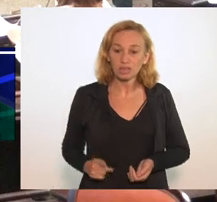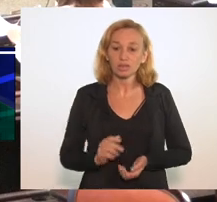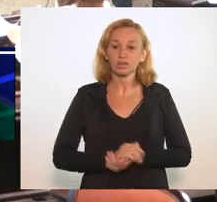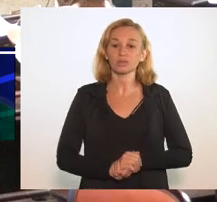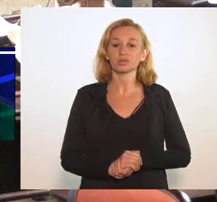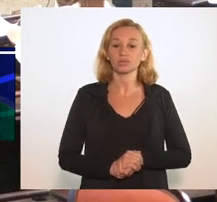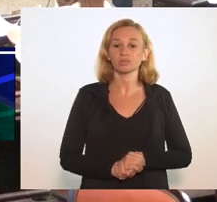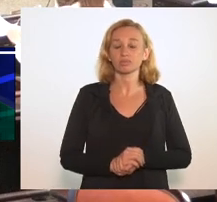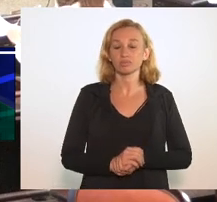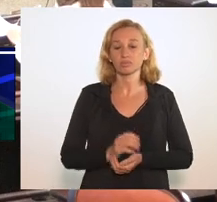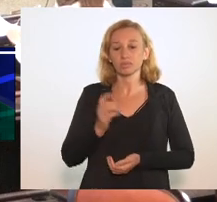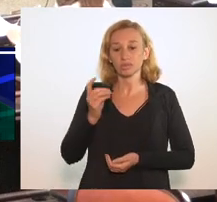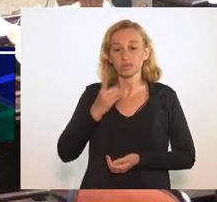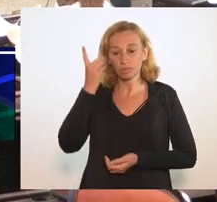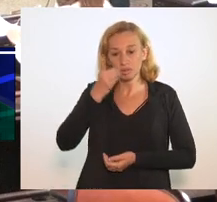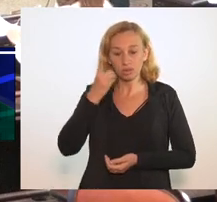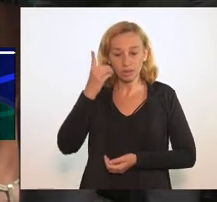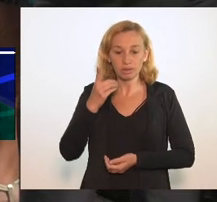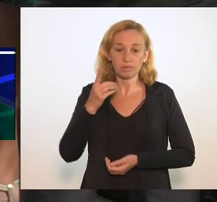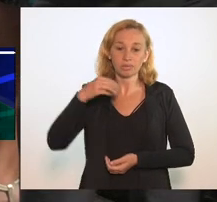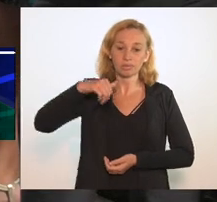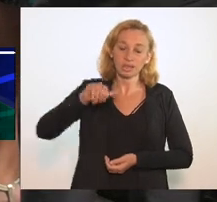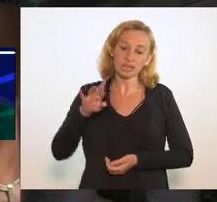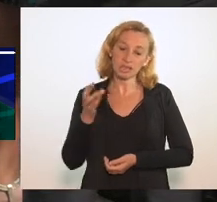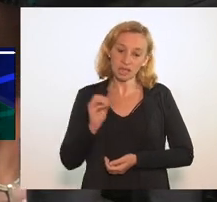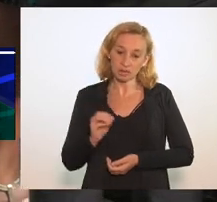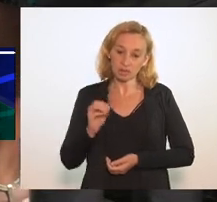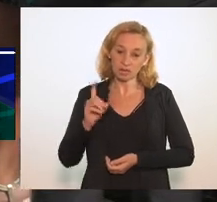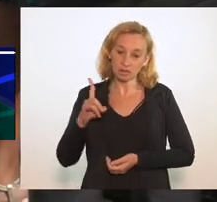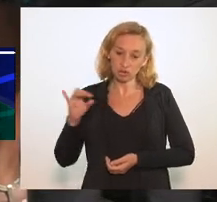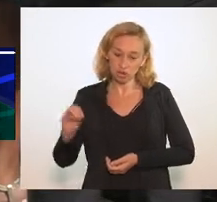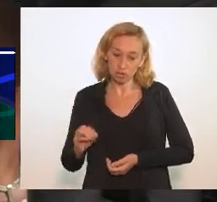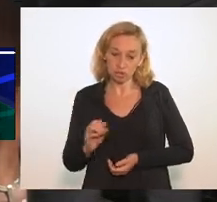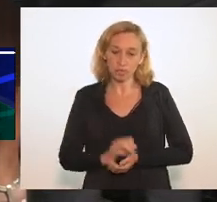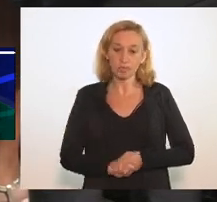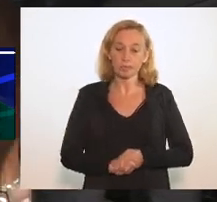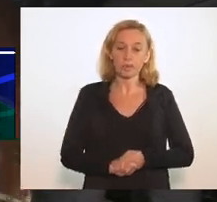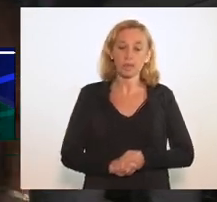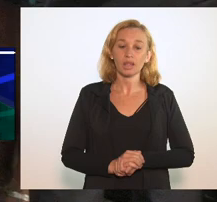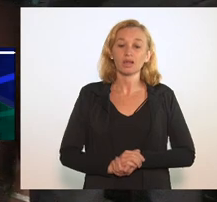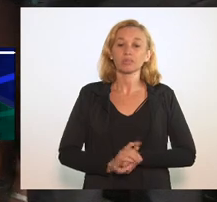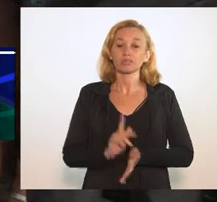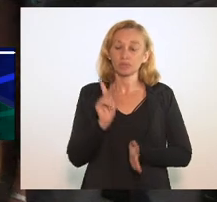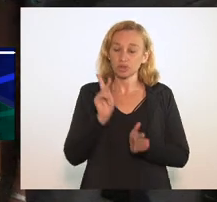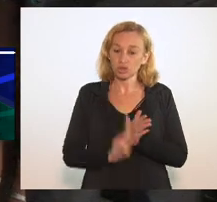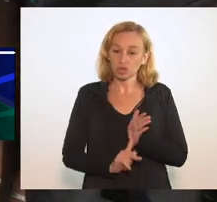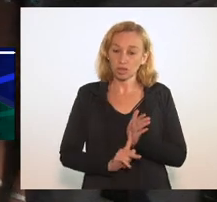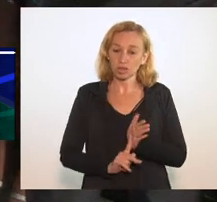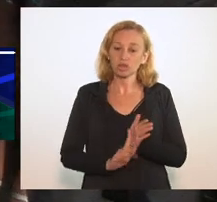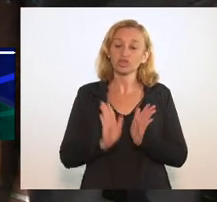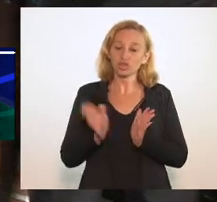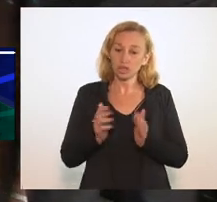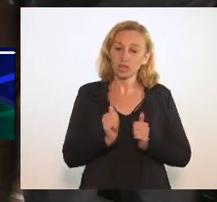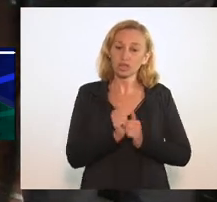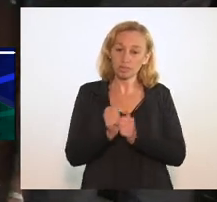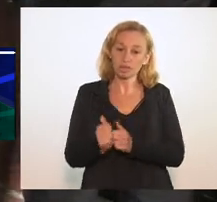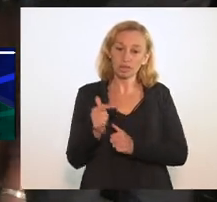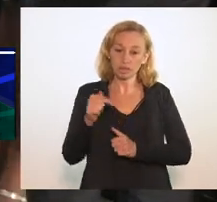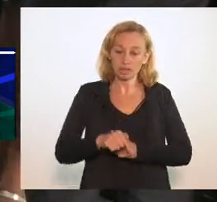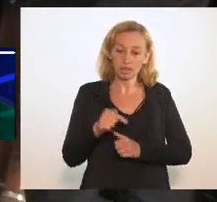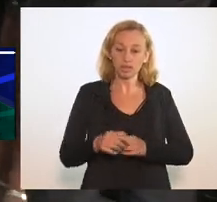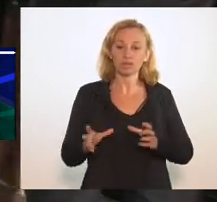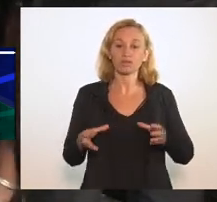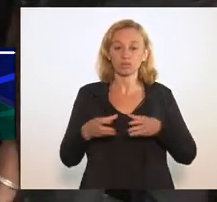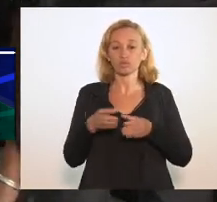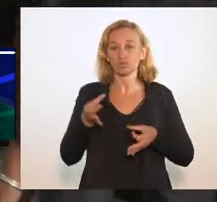do deputado Marcelo de Seudino pela apresentação do presente projeto, eu já encaminhei, inclusive, aqui para a Comissão de Constituição